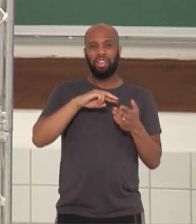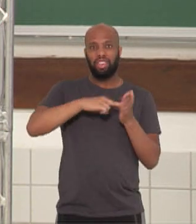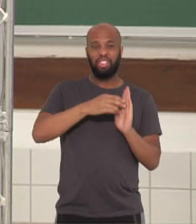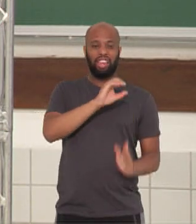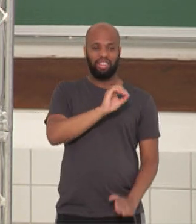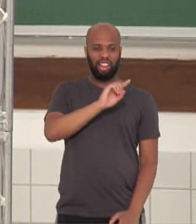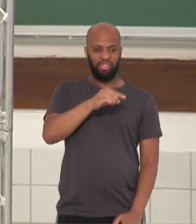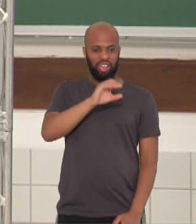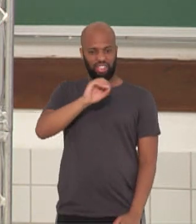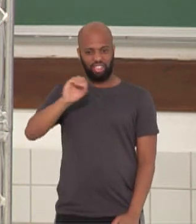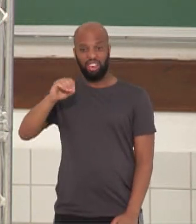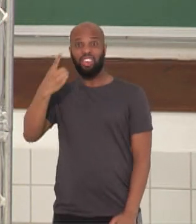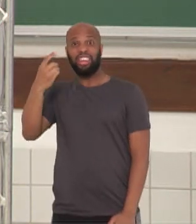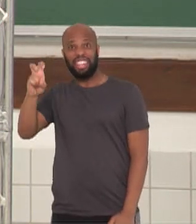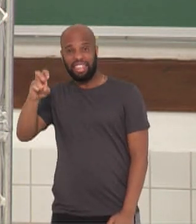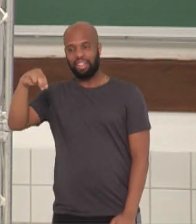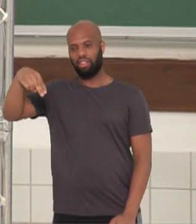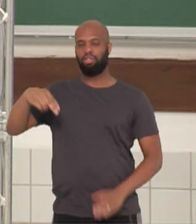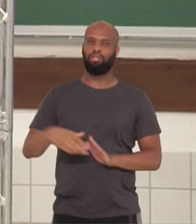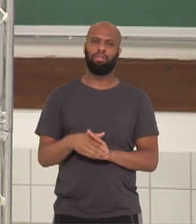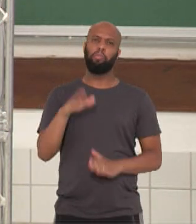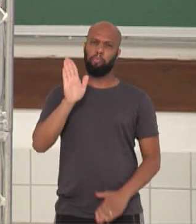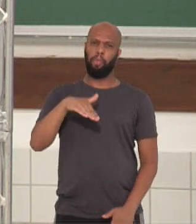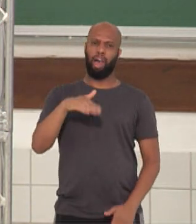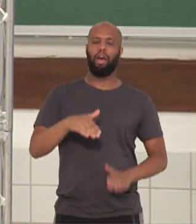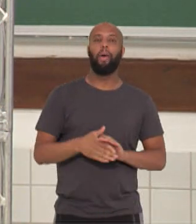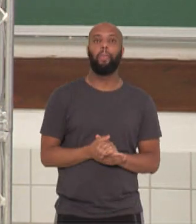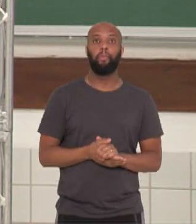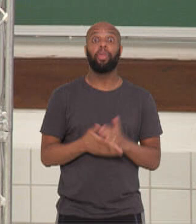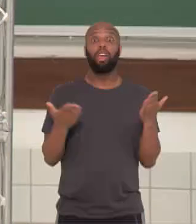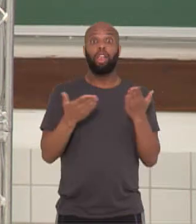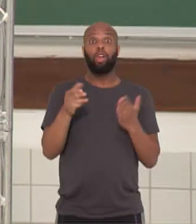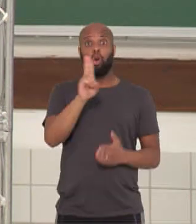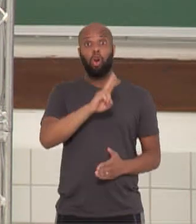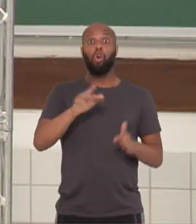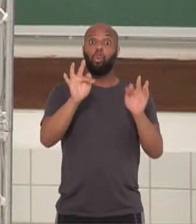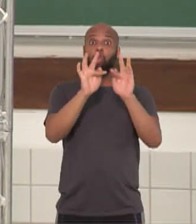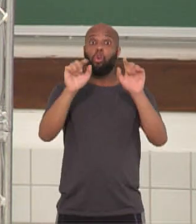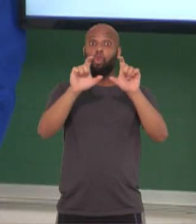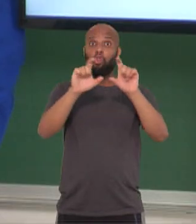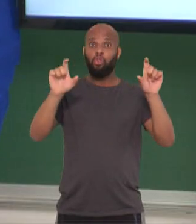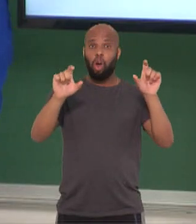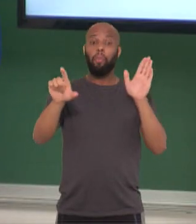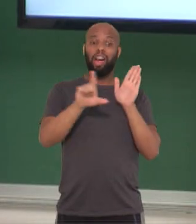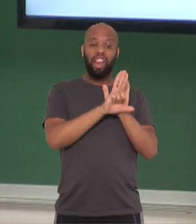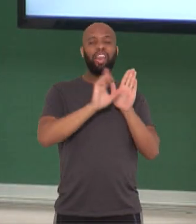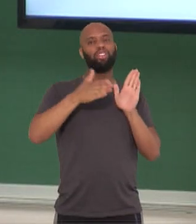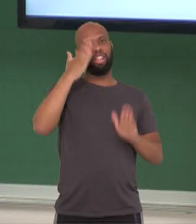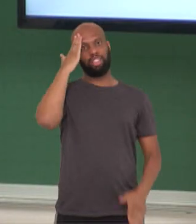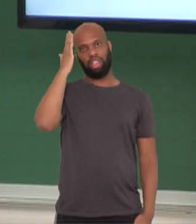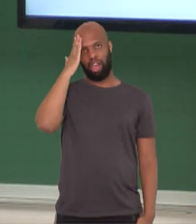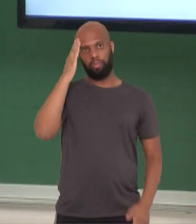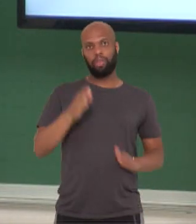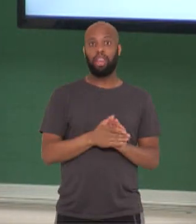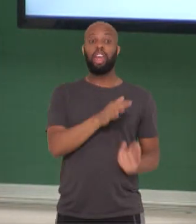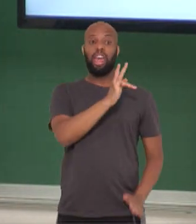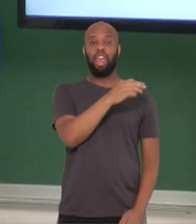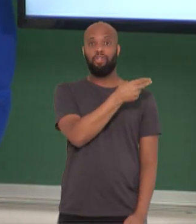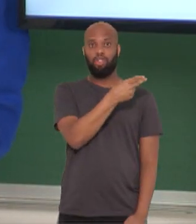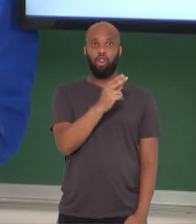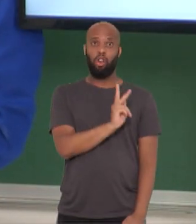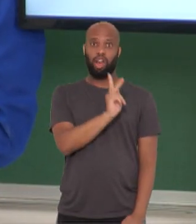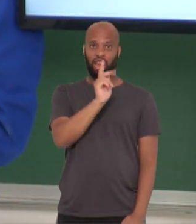0,0015 newtons ali, força bem baixa. Então, beleza. Usamos a já conhecida lei de Coulomb, F